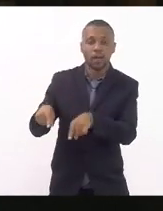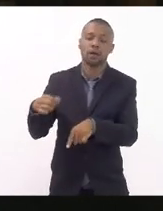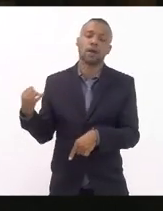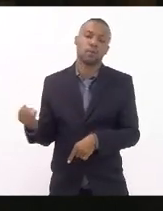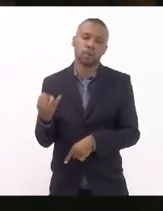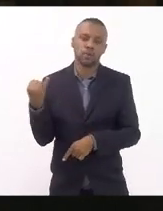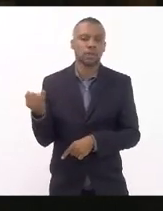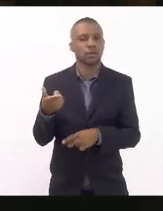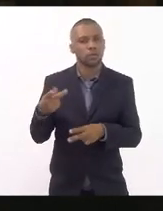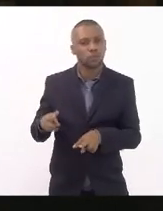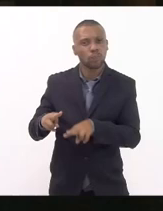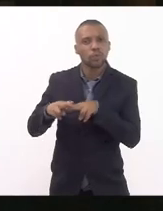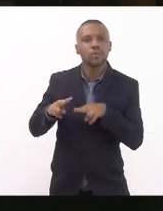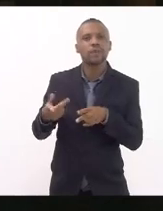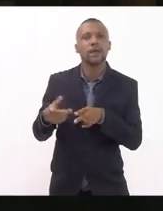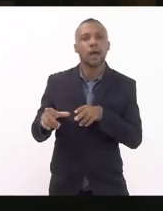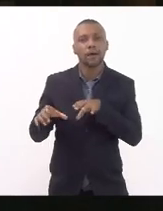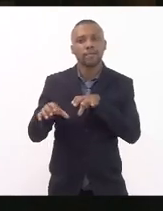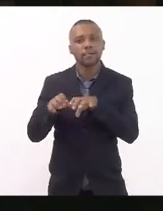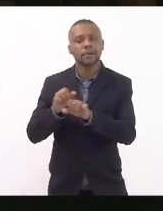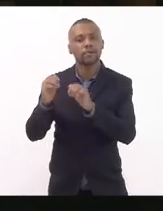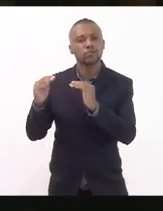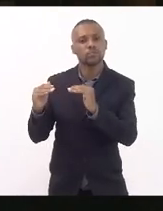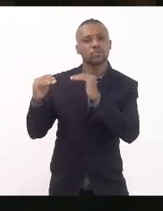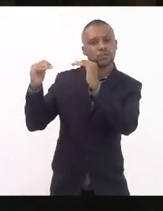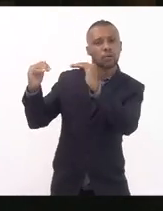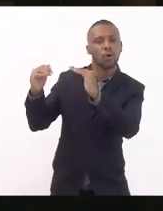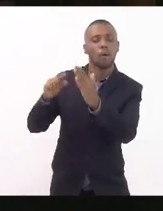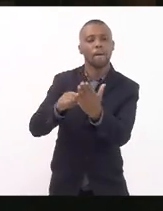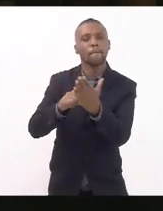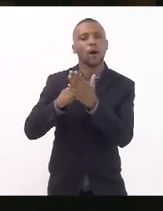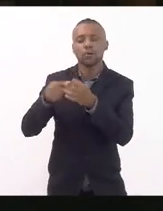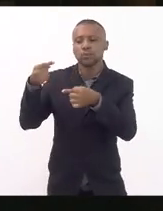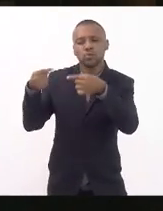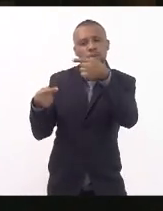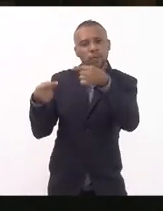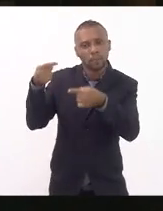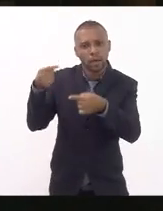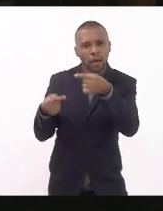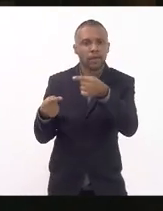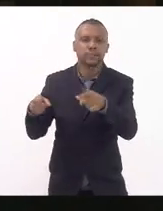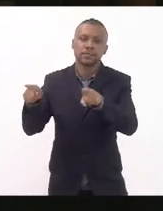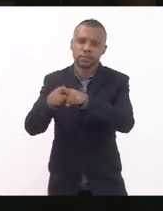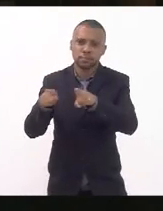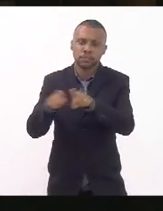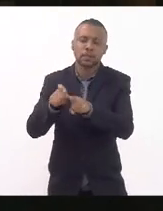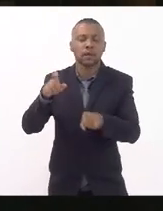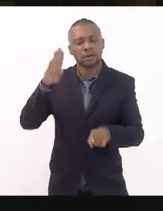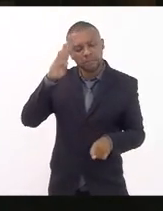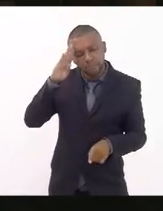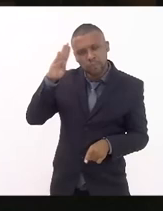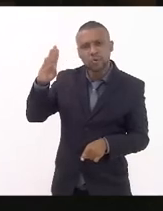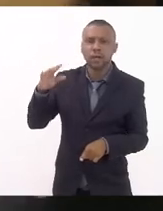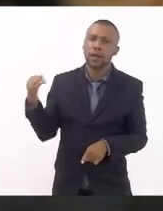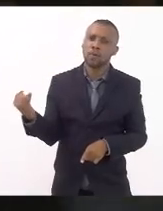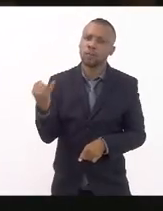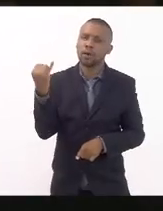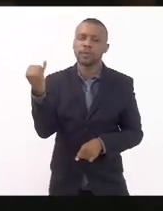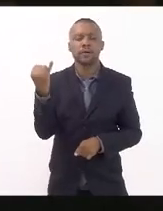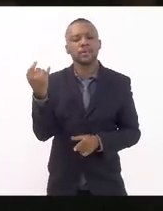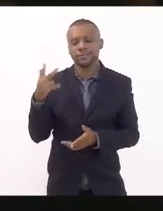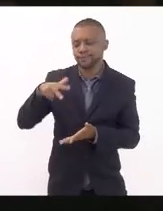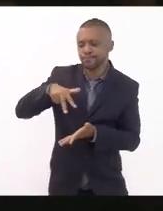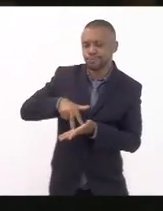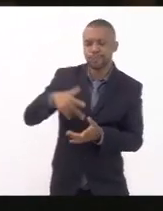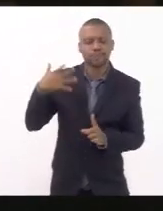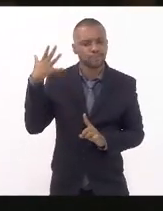a formação superior traz um debate também que é central. É importante dizer